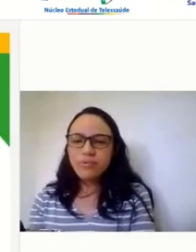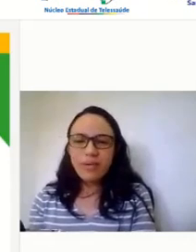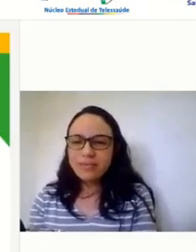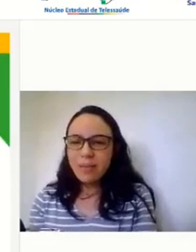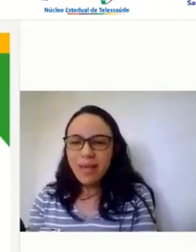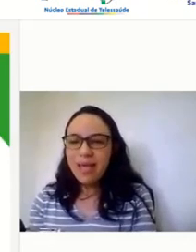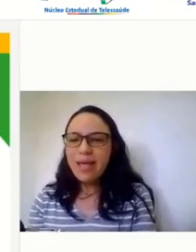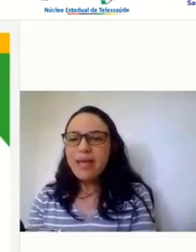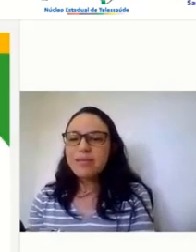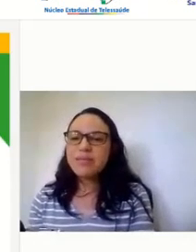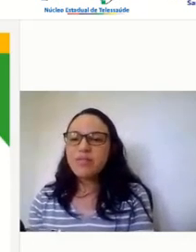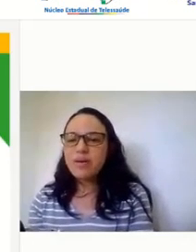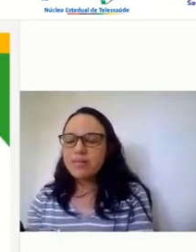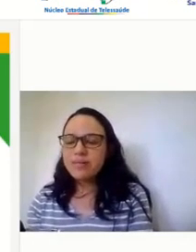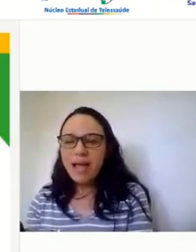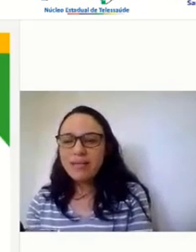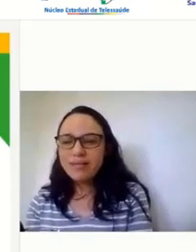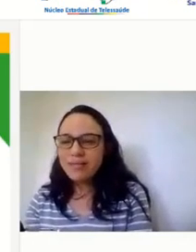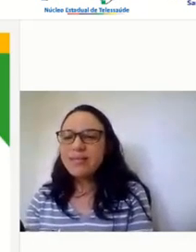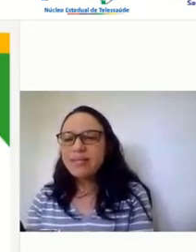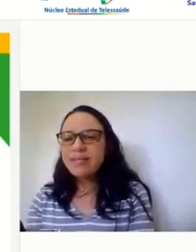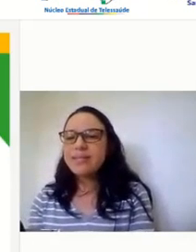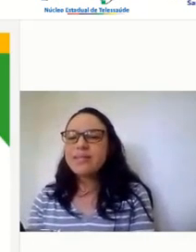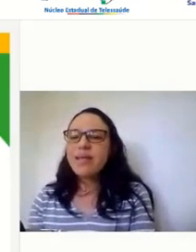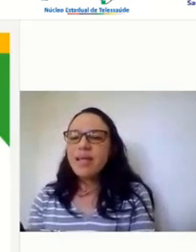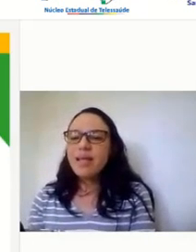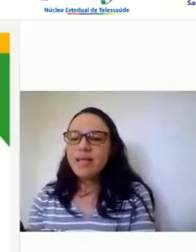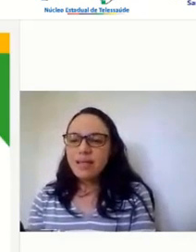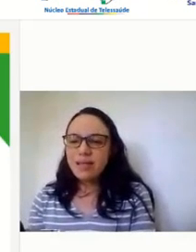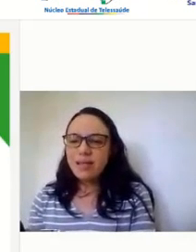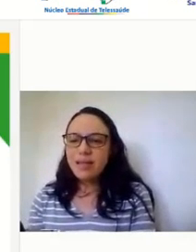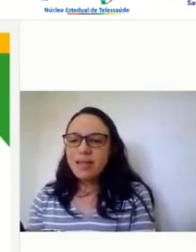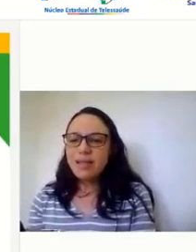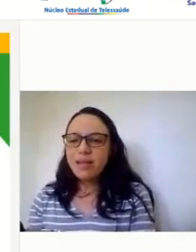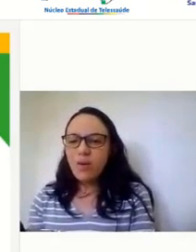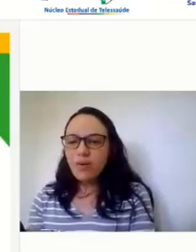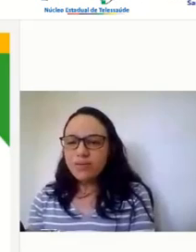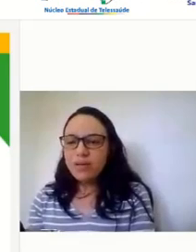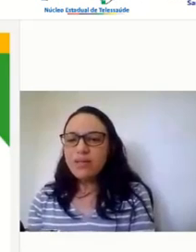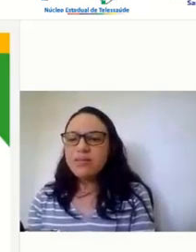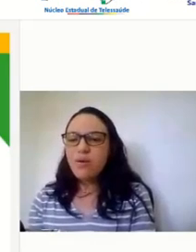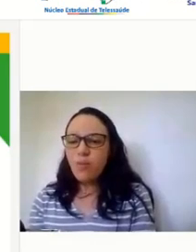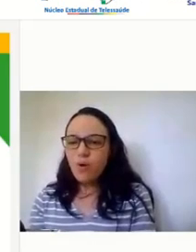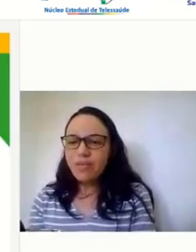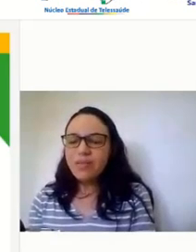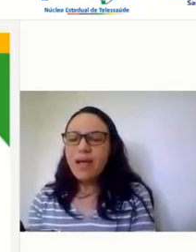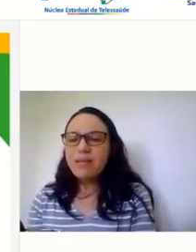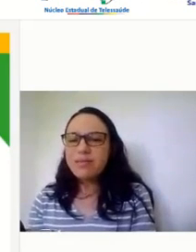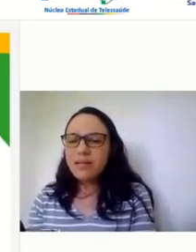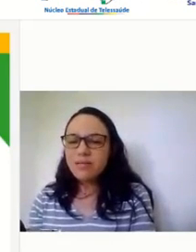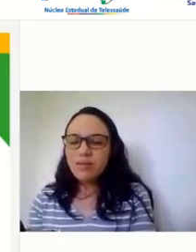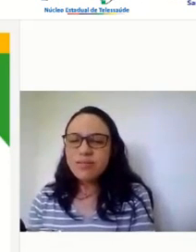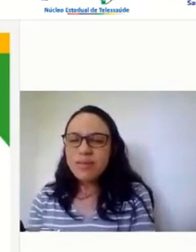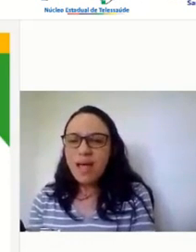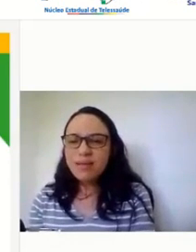um o e outras comorbidades associadas à